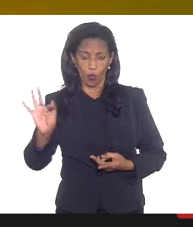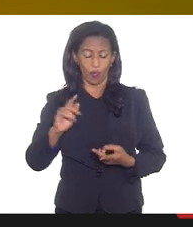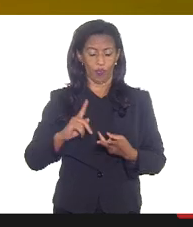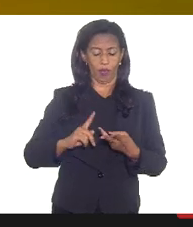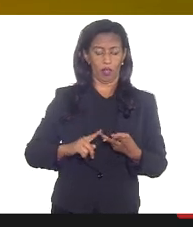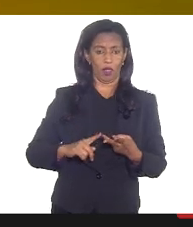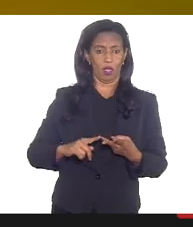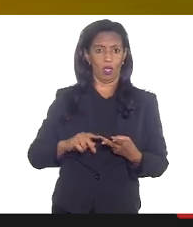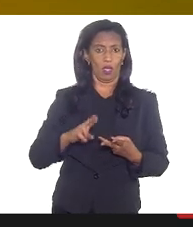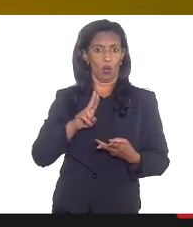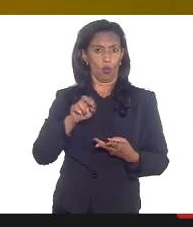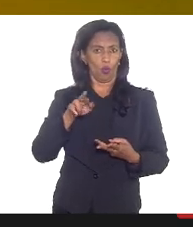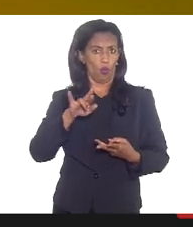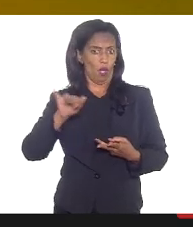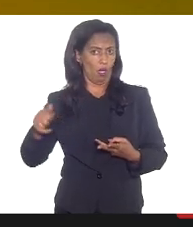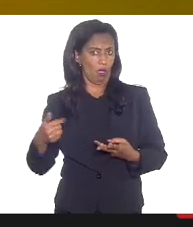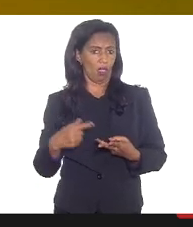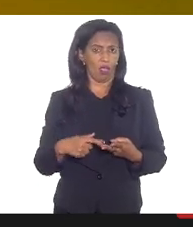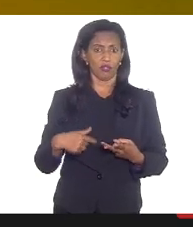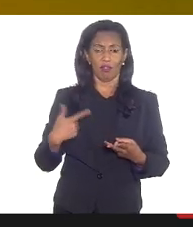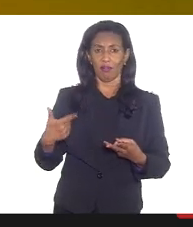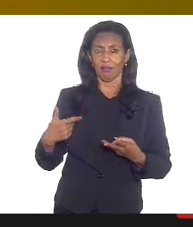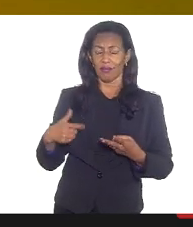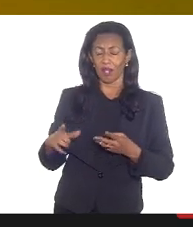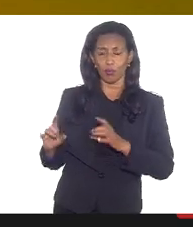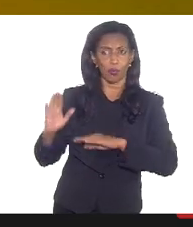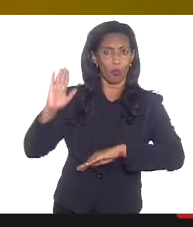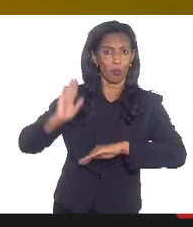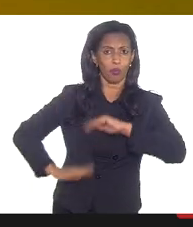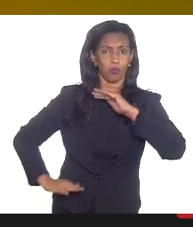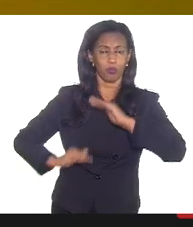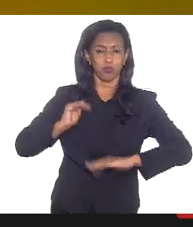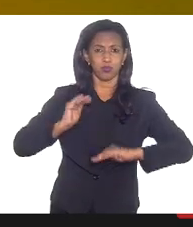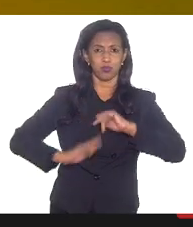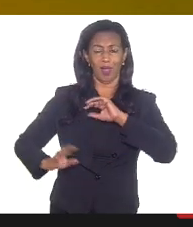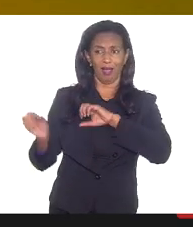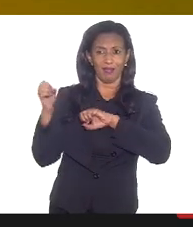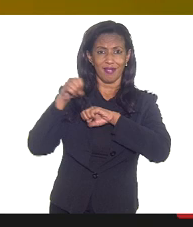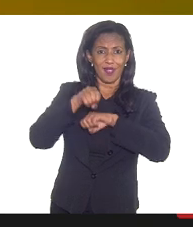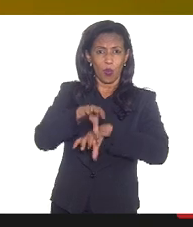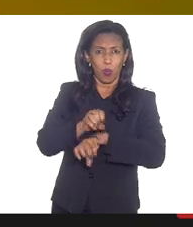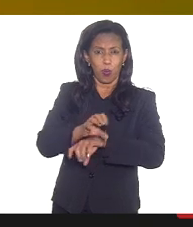temos diversos especialistas nacionais e internacionais no campo da educação